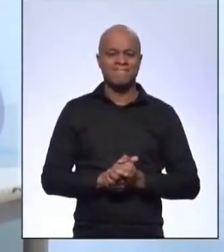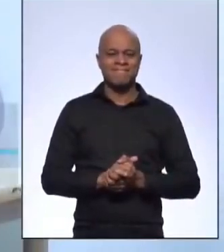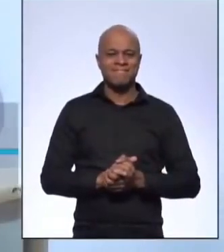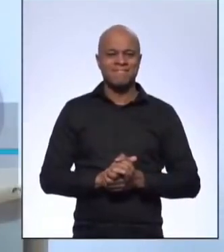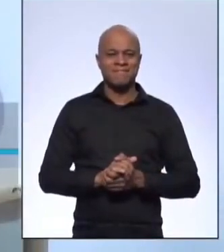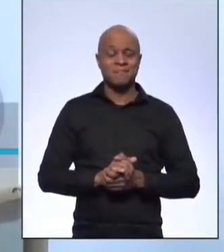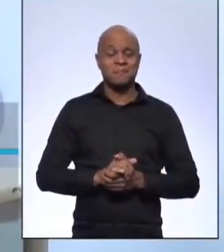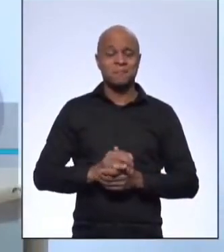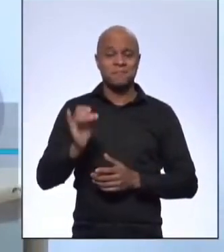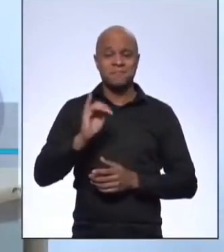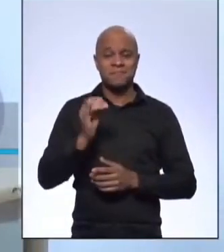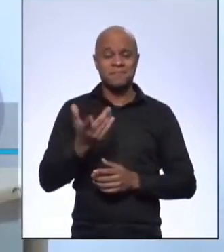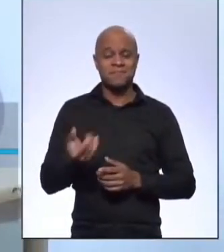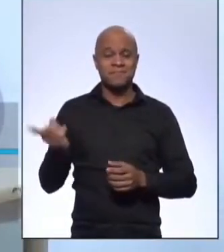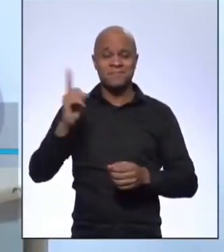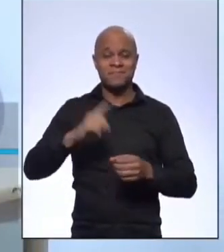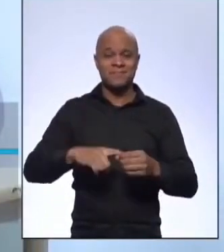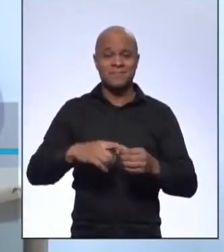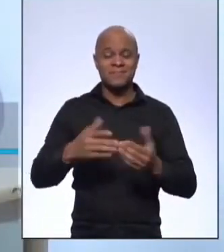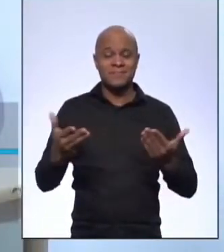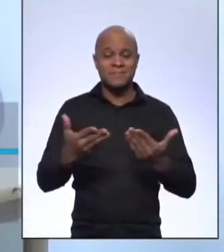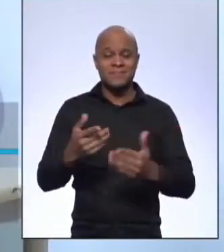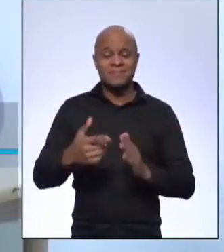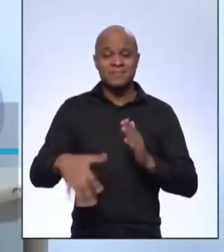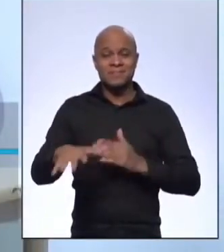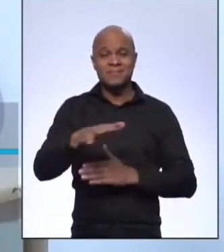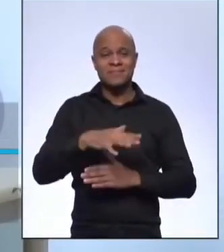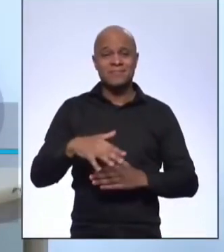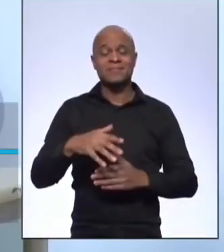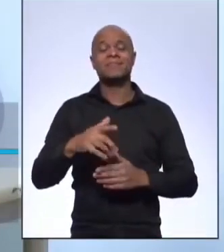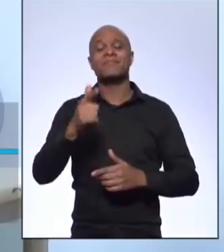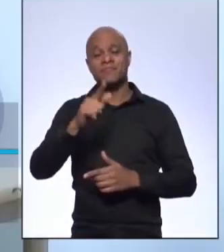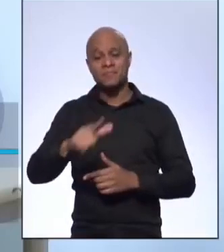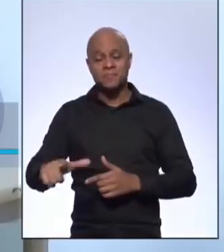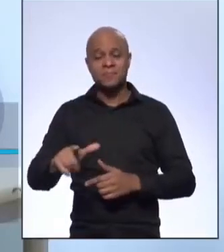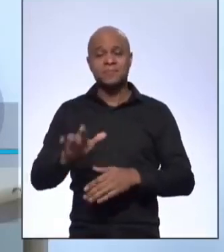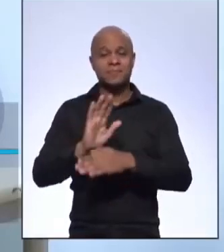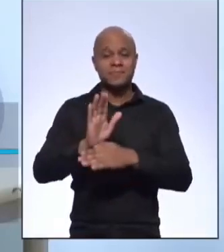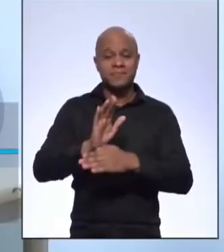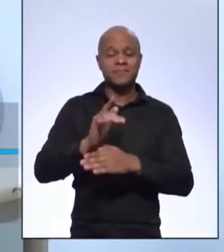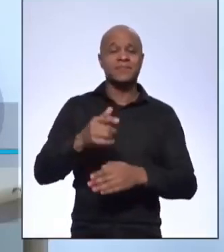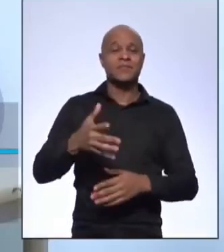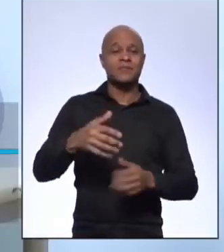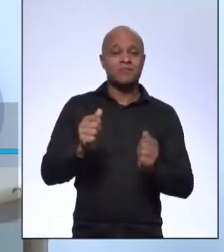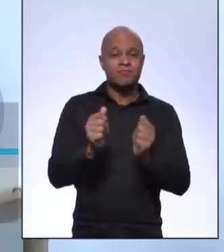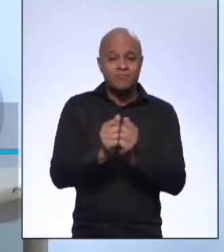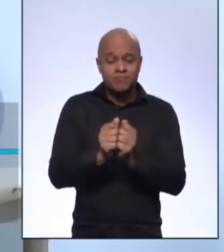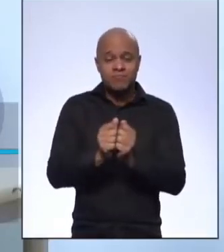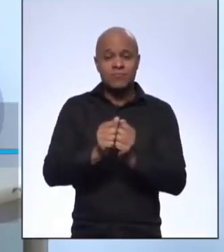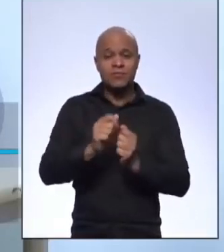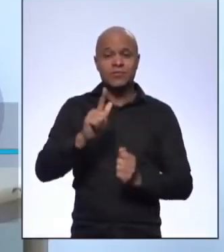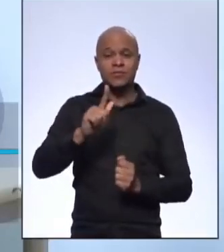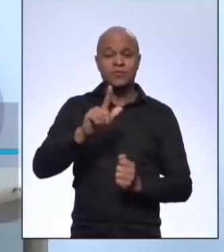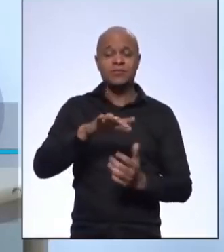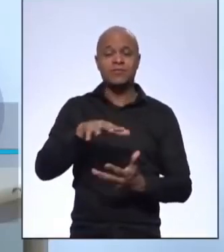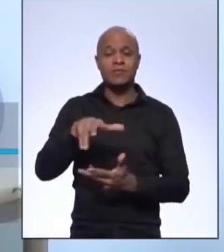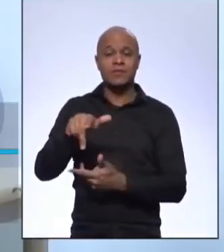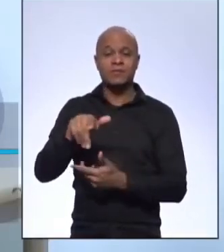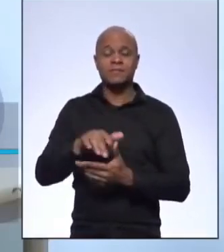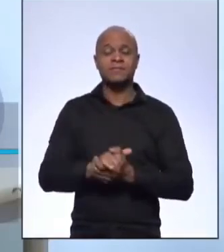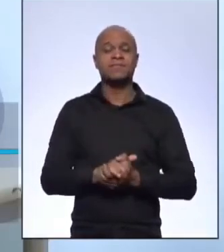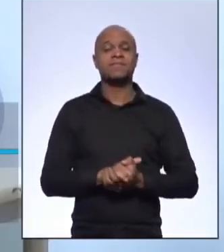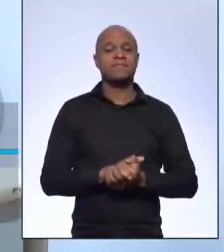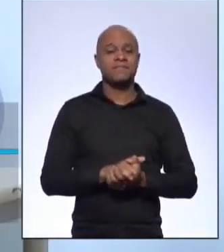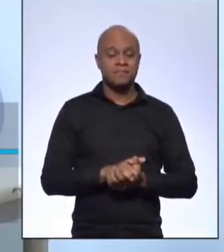Olá, voltamos. Estamos aqui no Centro de Mídias de São Paulo. Você está conosco na aula de Geografia, né?